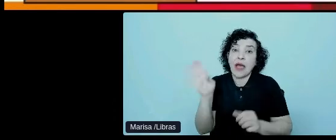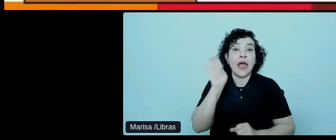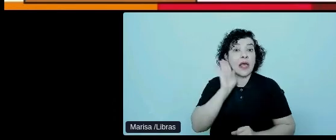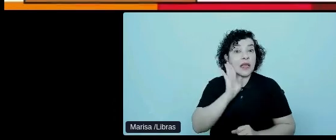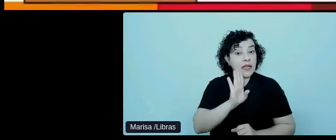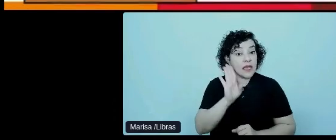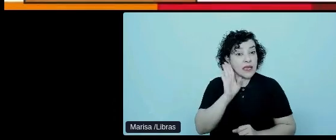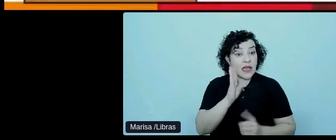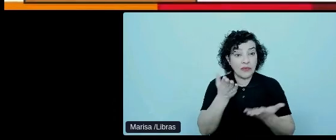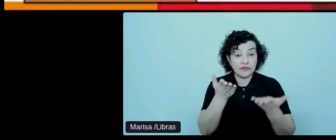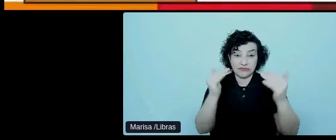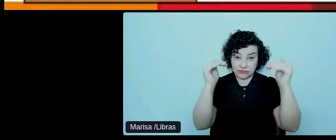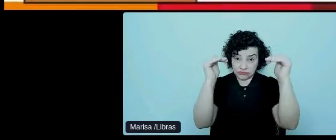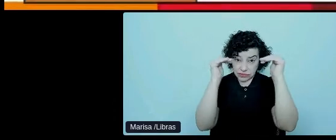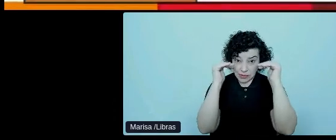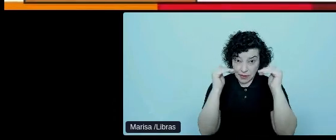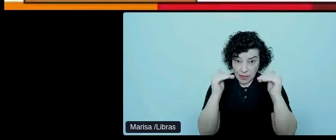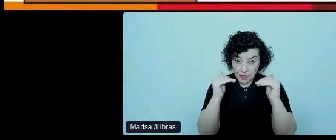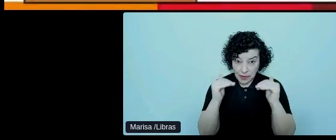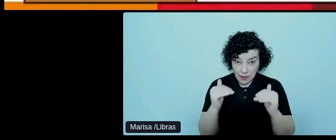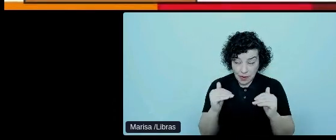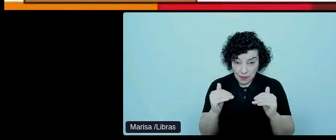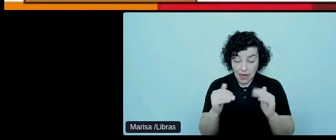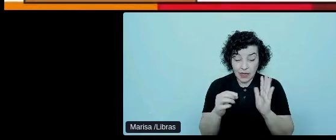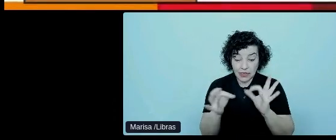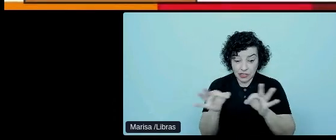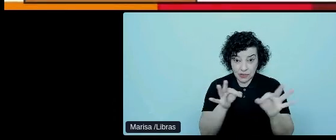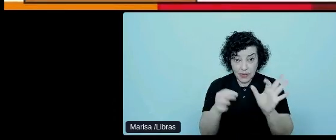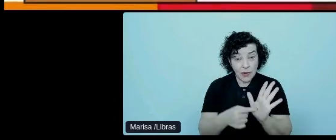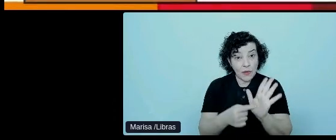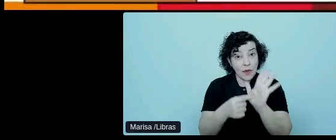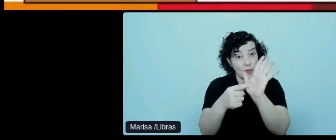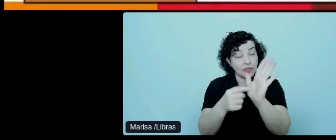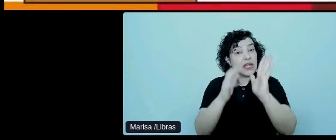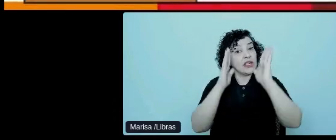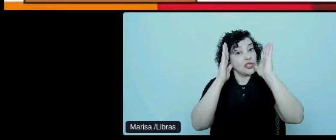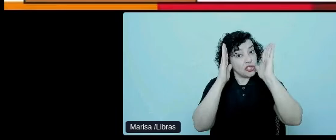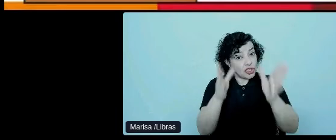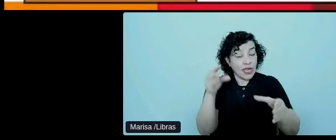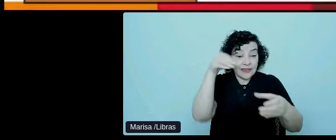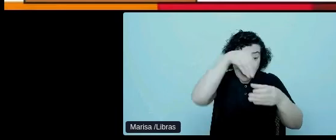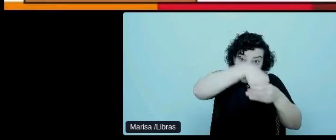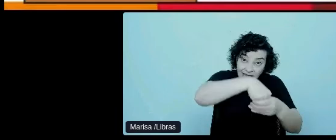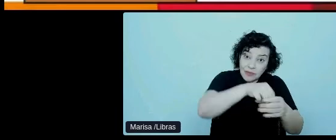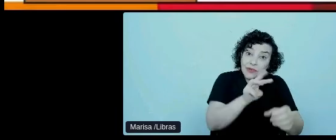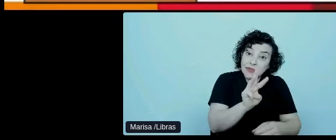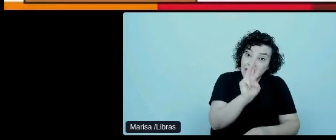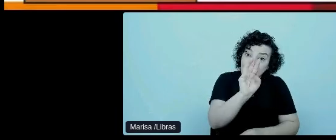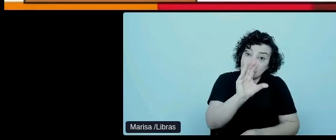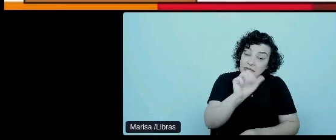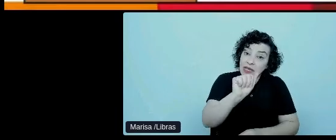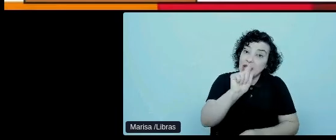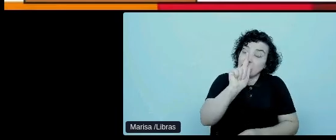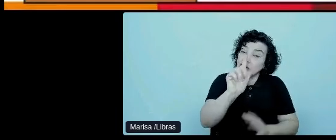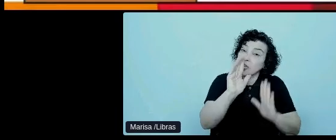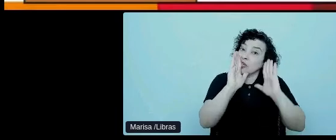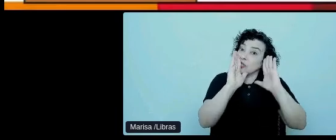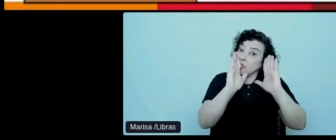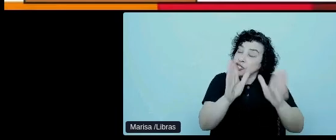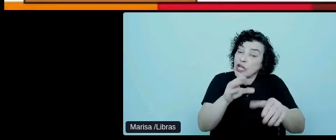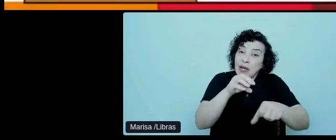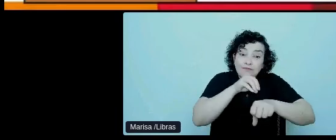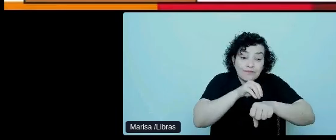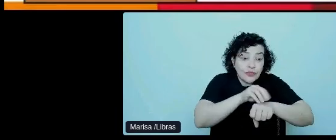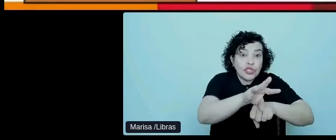que tudo que a gente trouxe já está lá. Então, assim, eles já estão dando muitos insumos do que